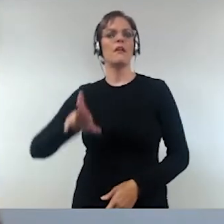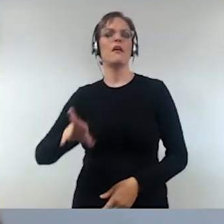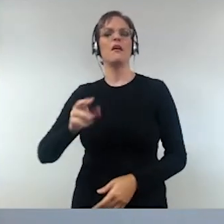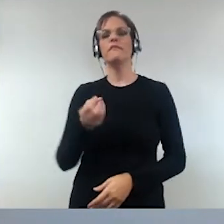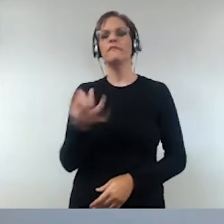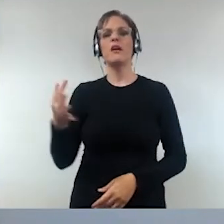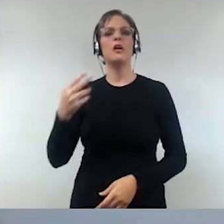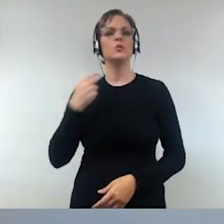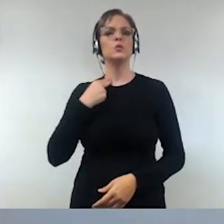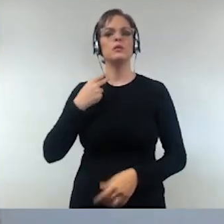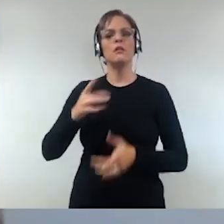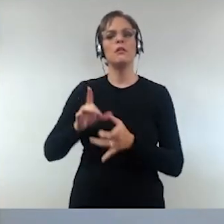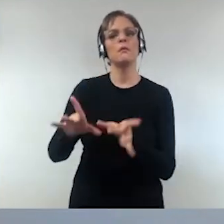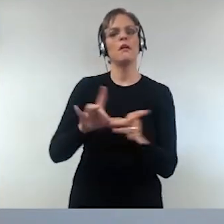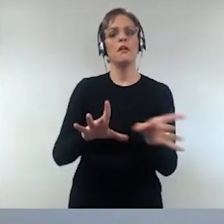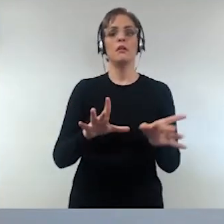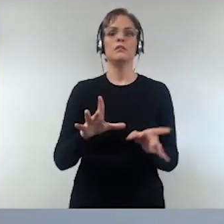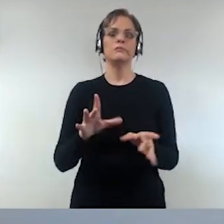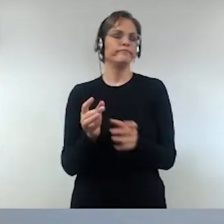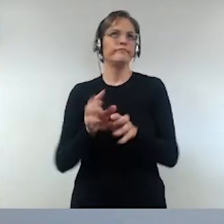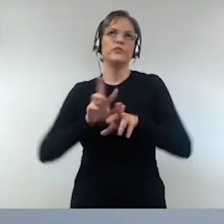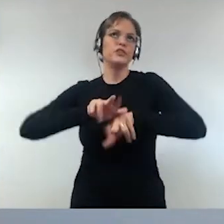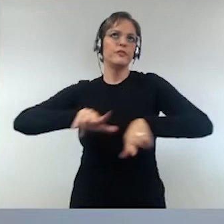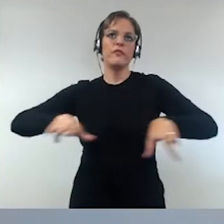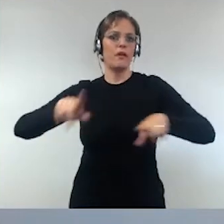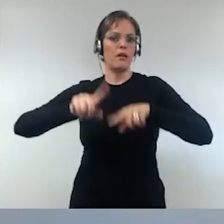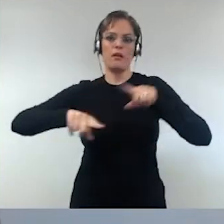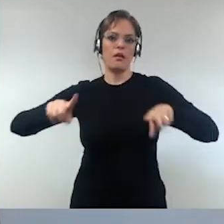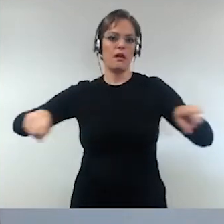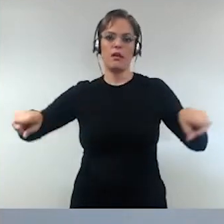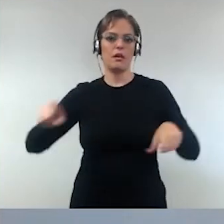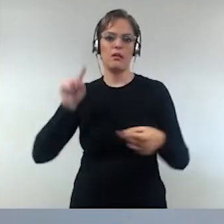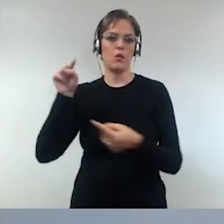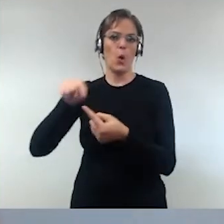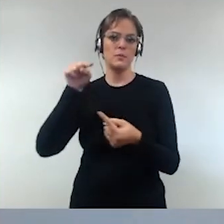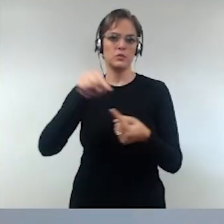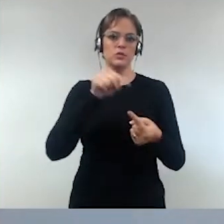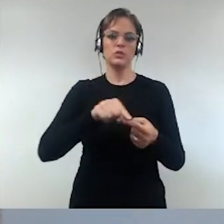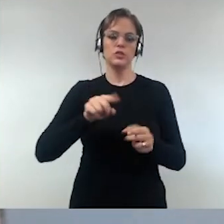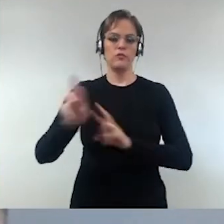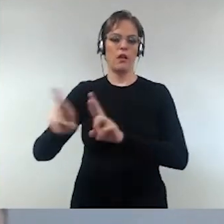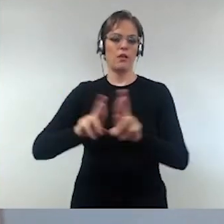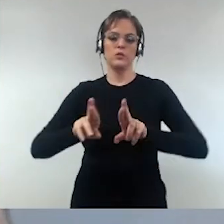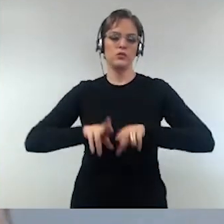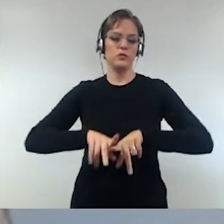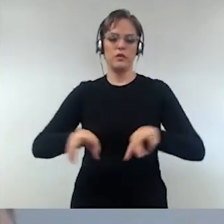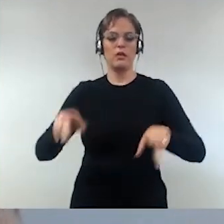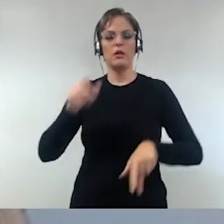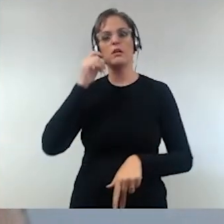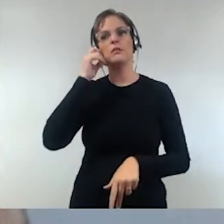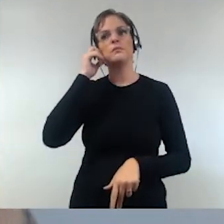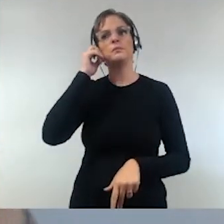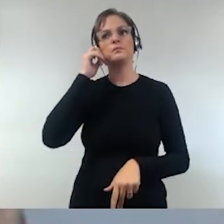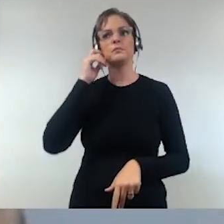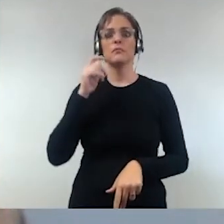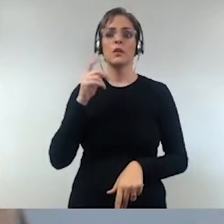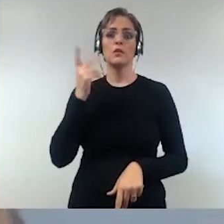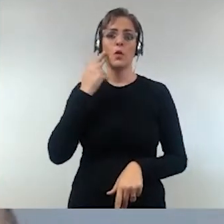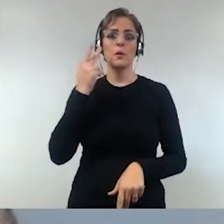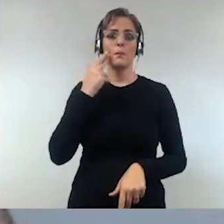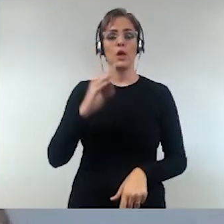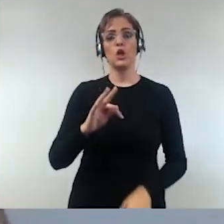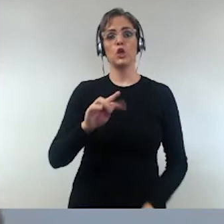pelos juízes, nos mais variados sentidos, nas mais variados tipos de relação, geralmente em sede de tutela de urgência,